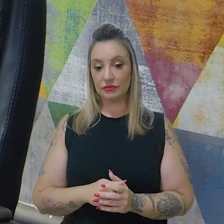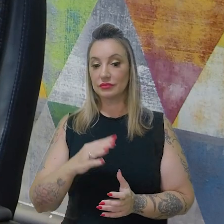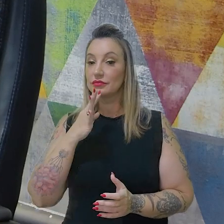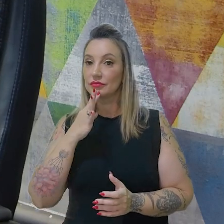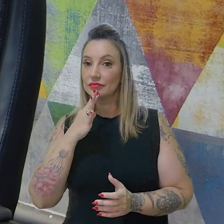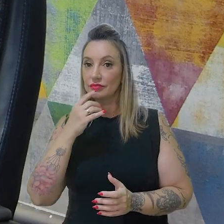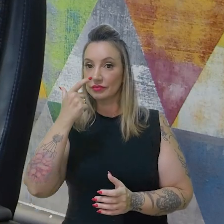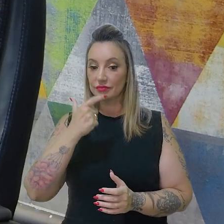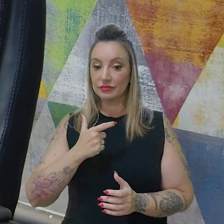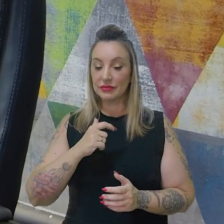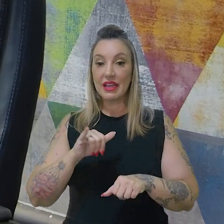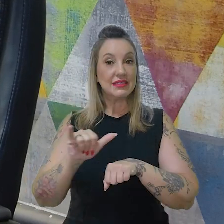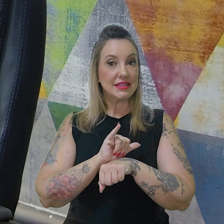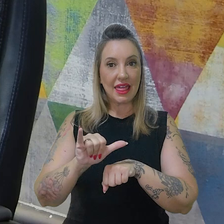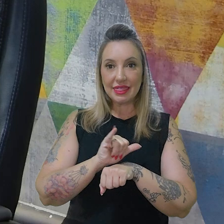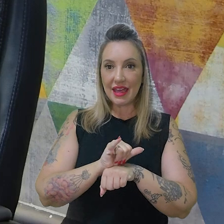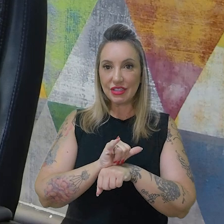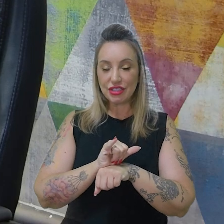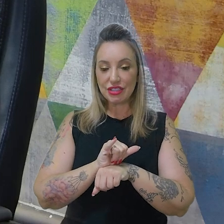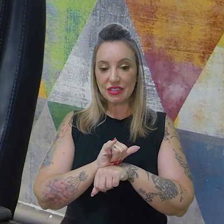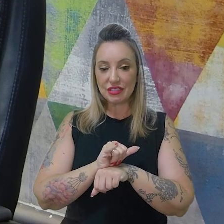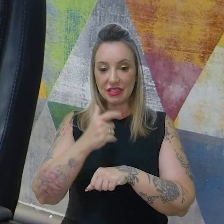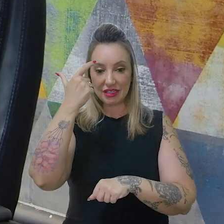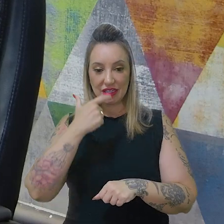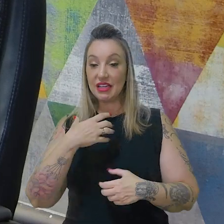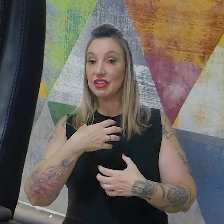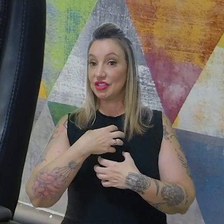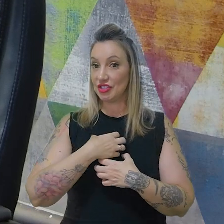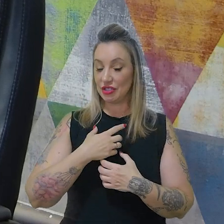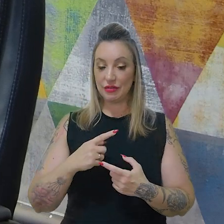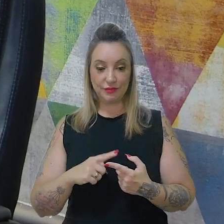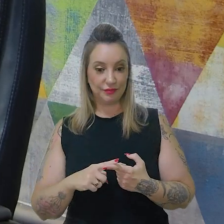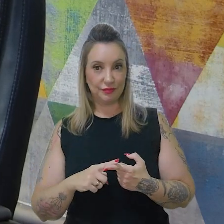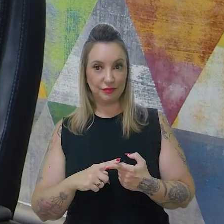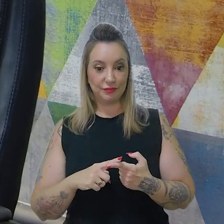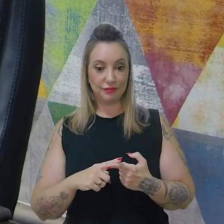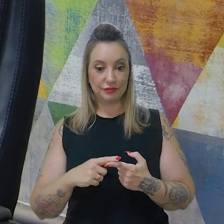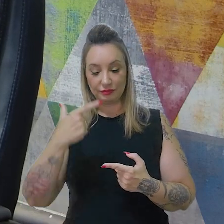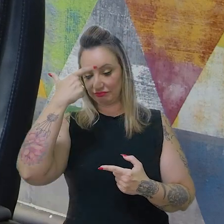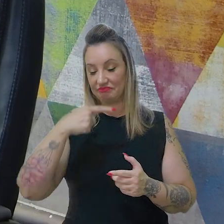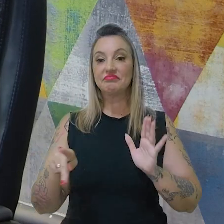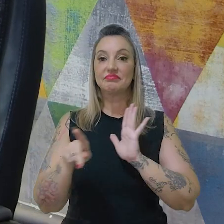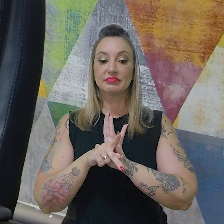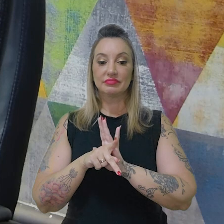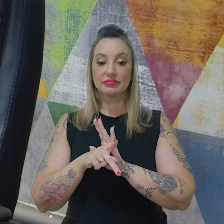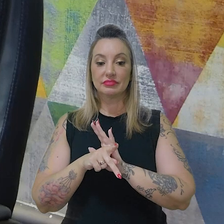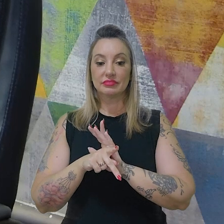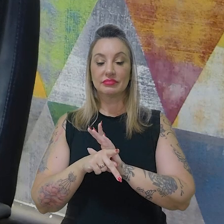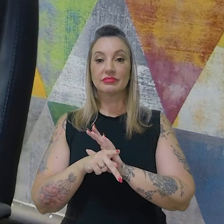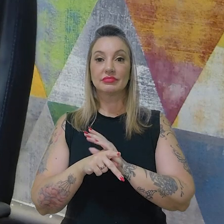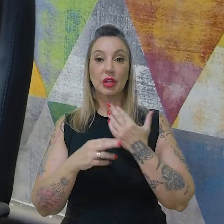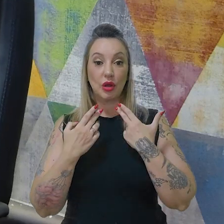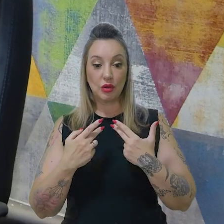em estratégia de imagem estilo de personal stylist de coloração pessoal